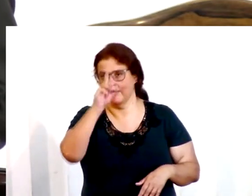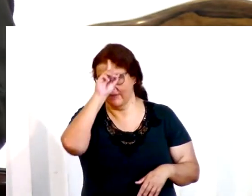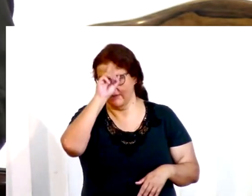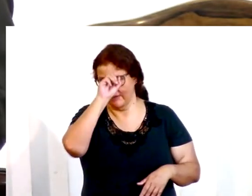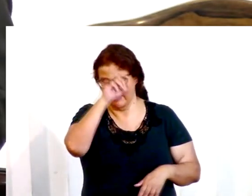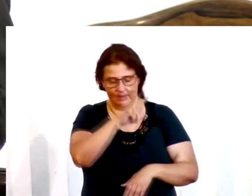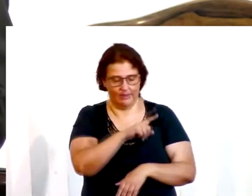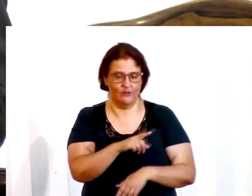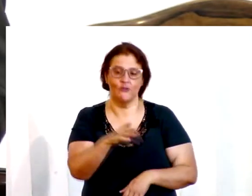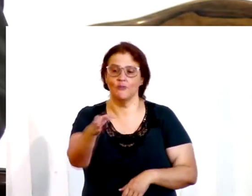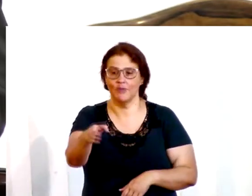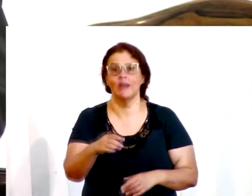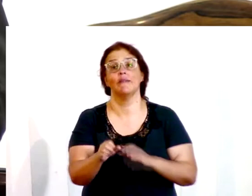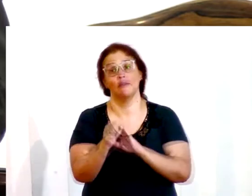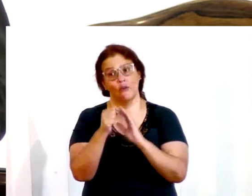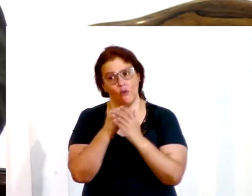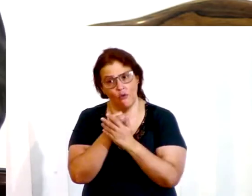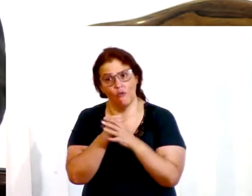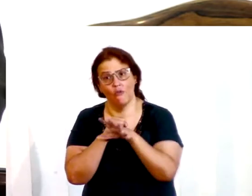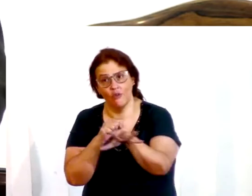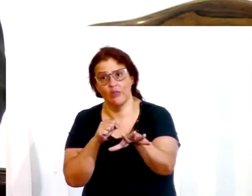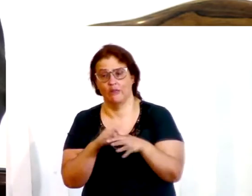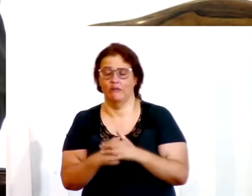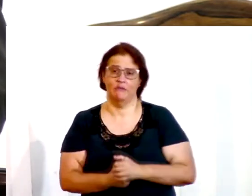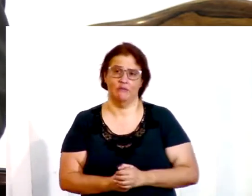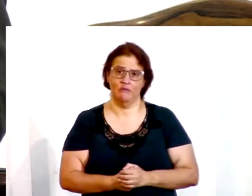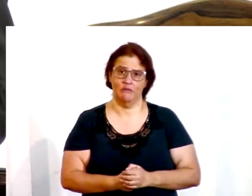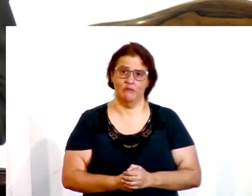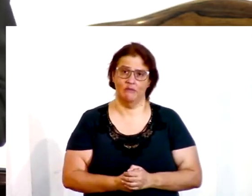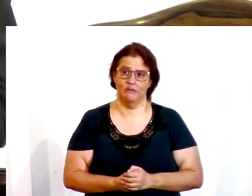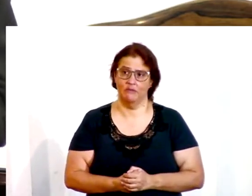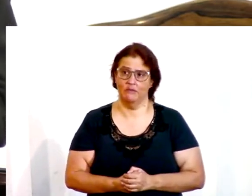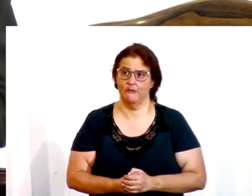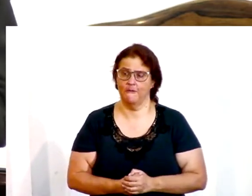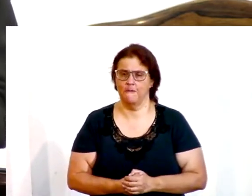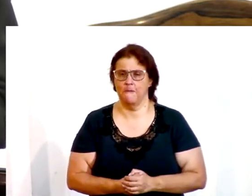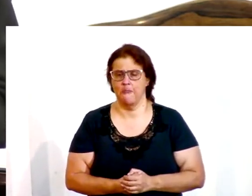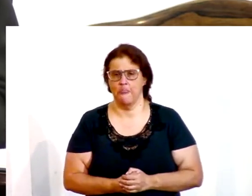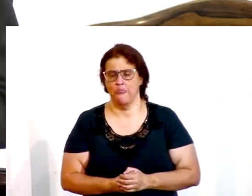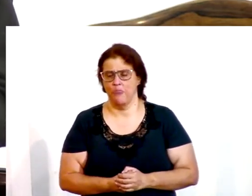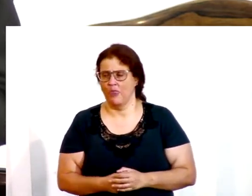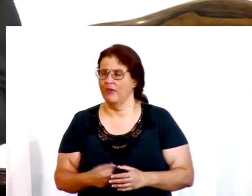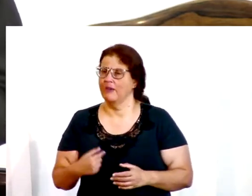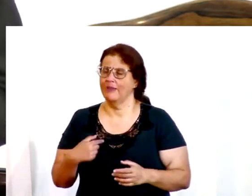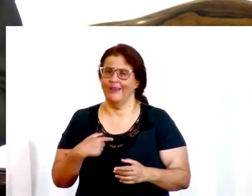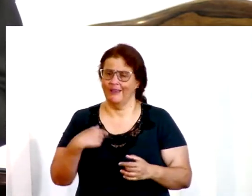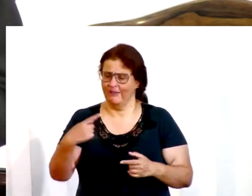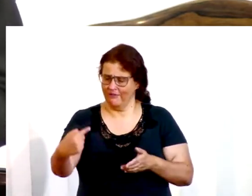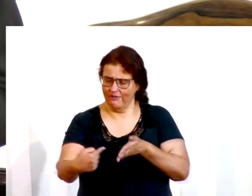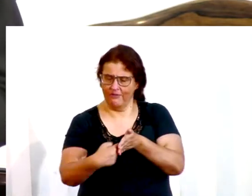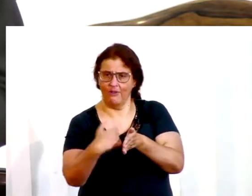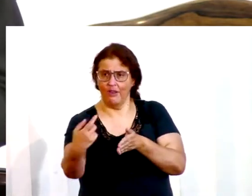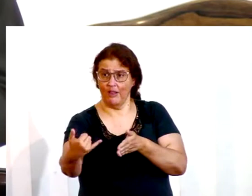como vivenciar isso que você acabou de pregar, quando você está experimentando